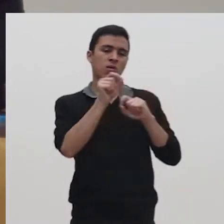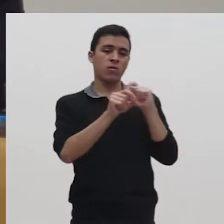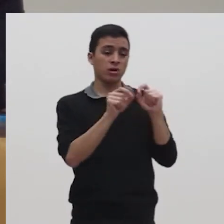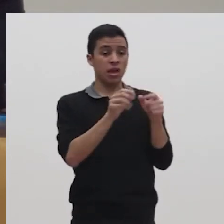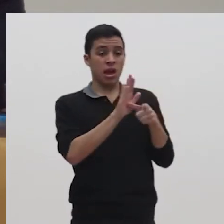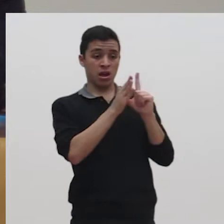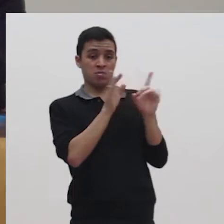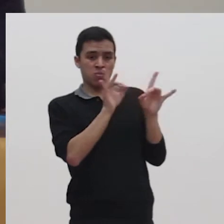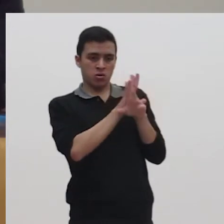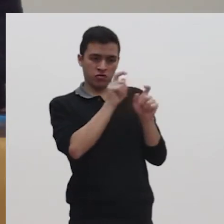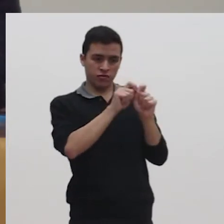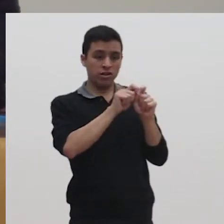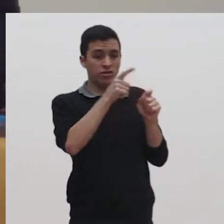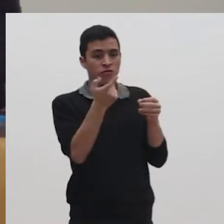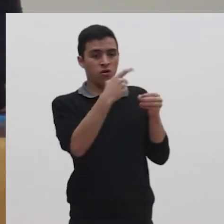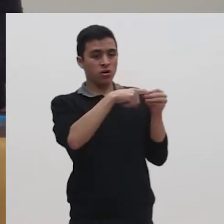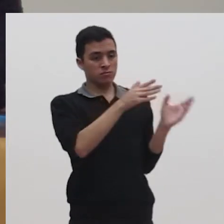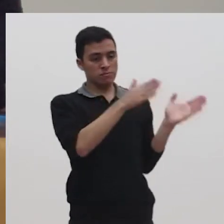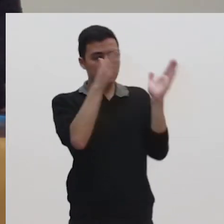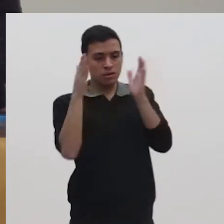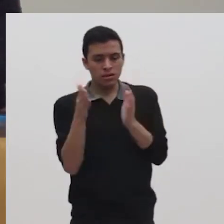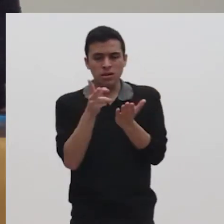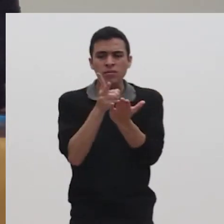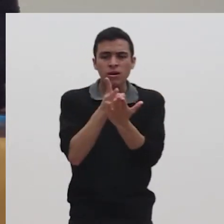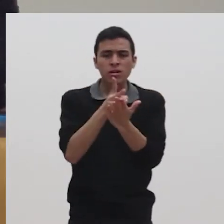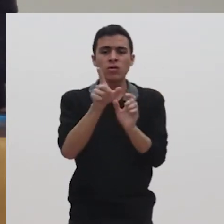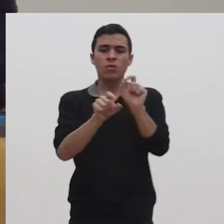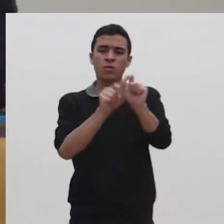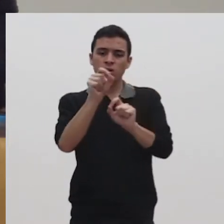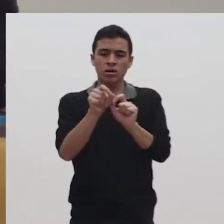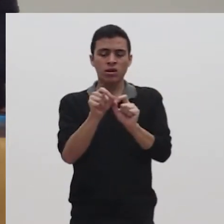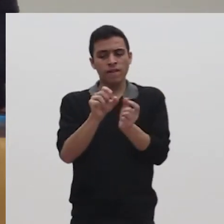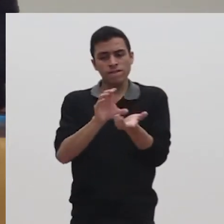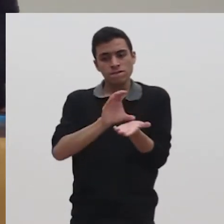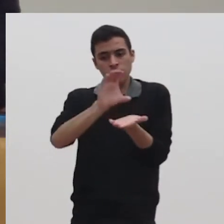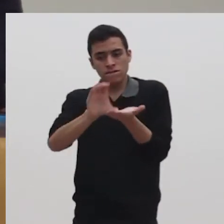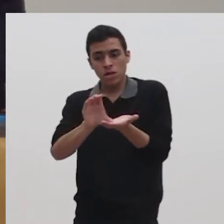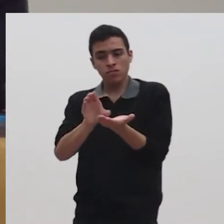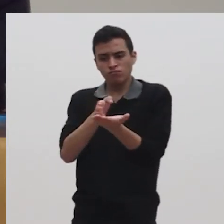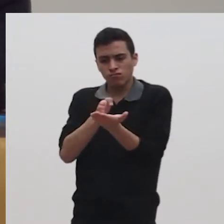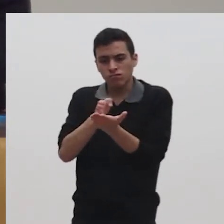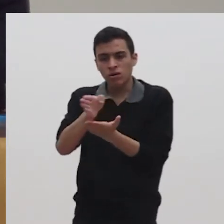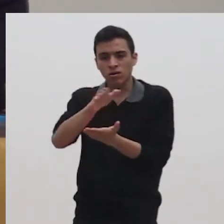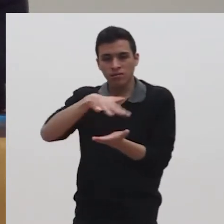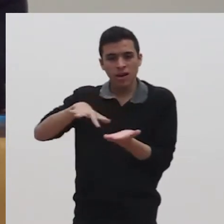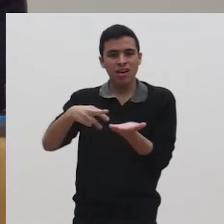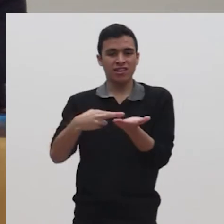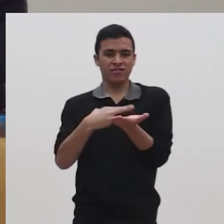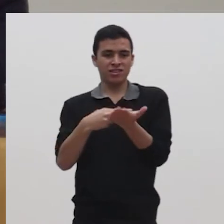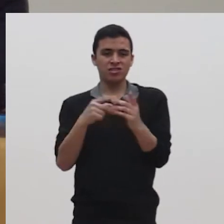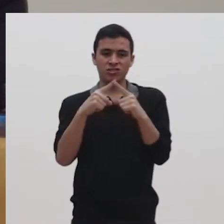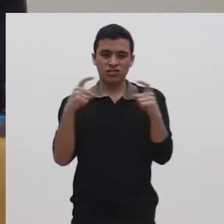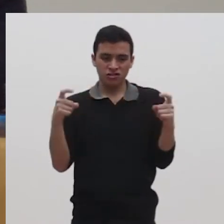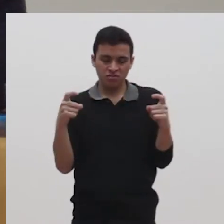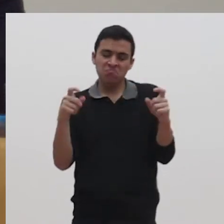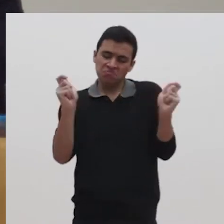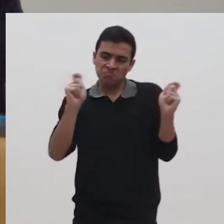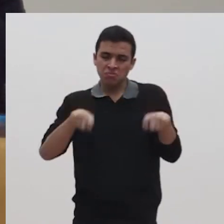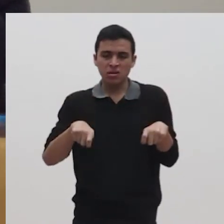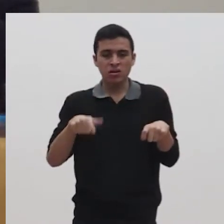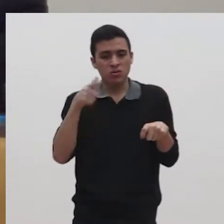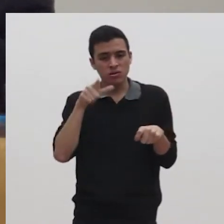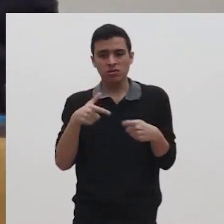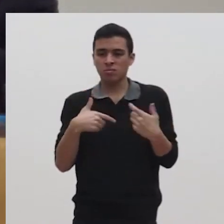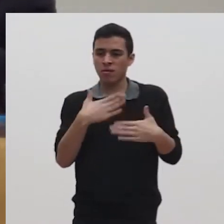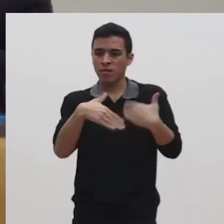tinha sido feito na época e manter um financiamento permanente para as revistas científicas poderem